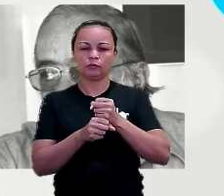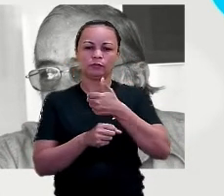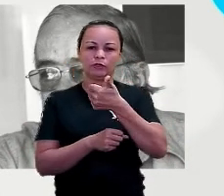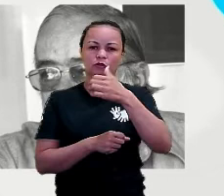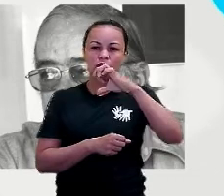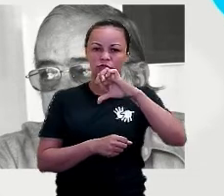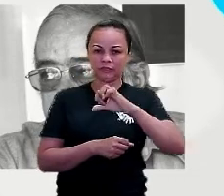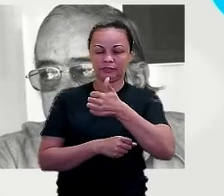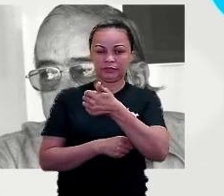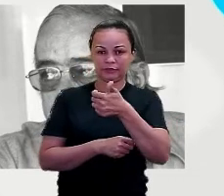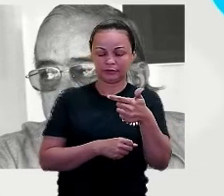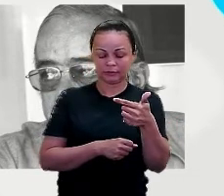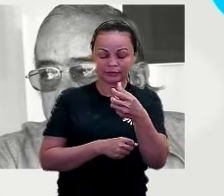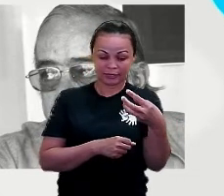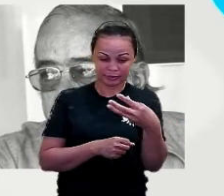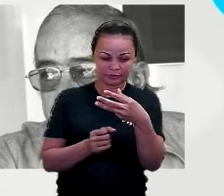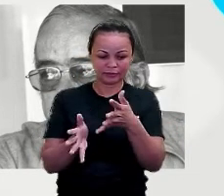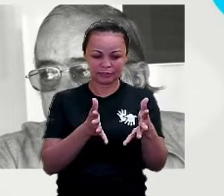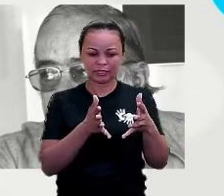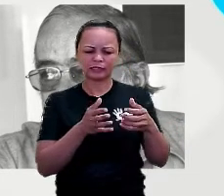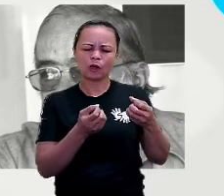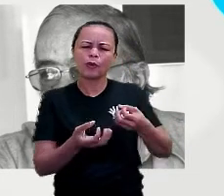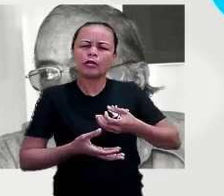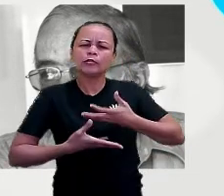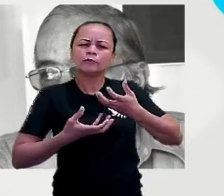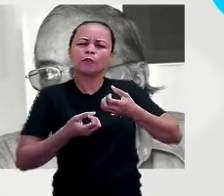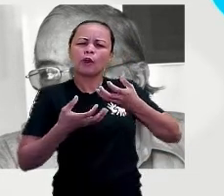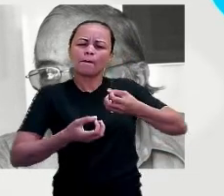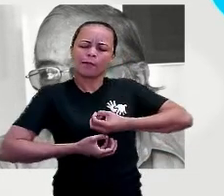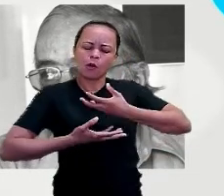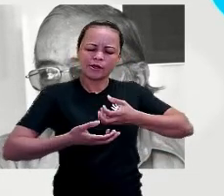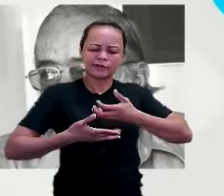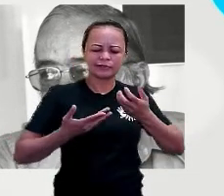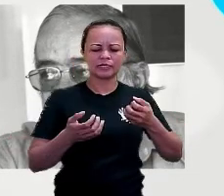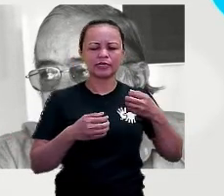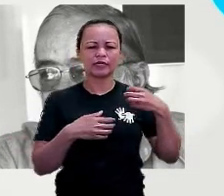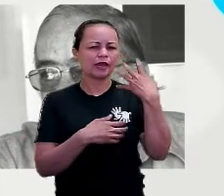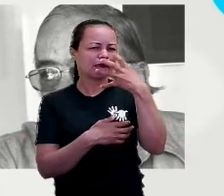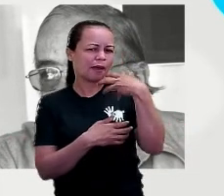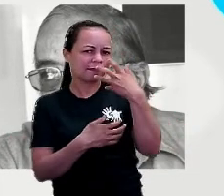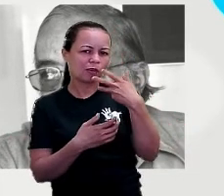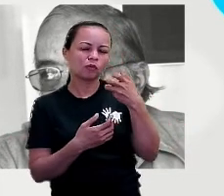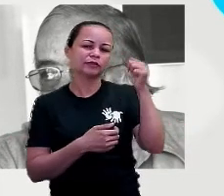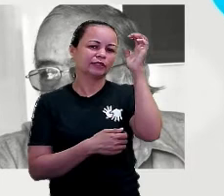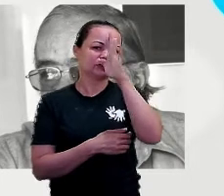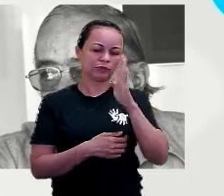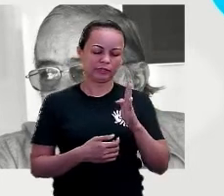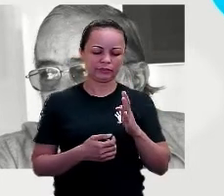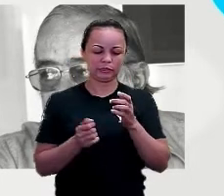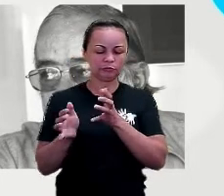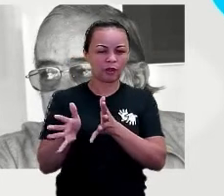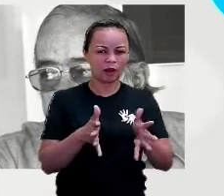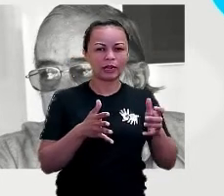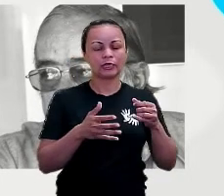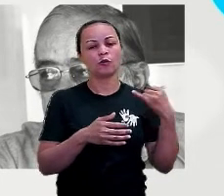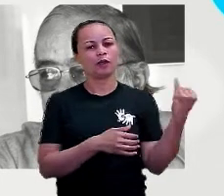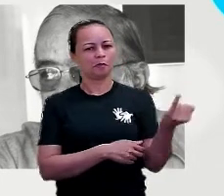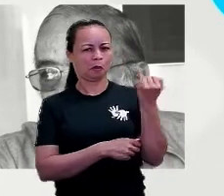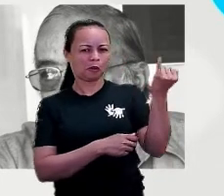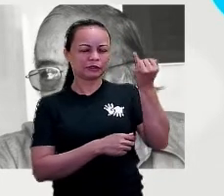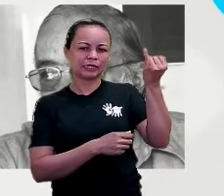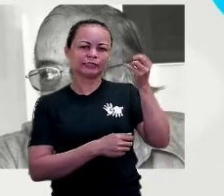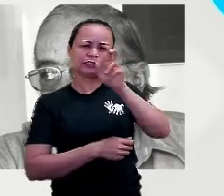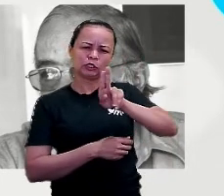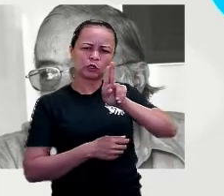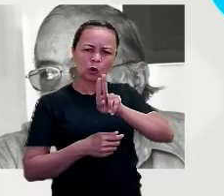à poesia e à música popular brasileira, além das parcerias musicais com importantes nomes